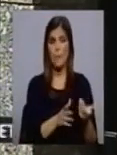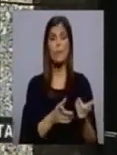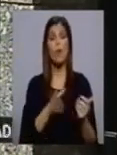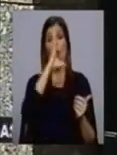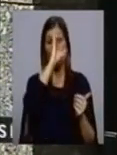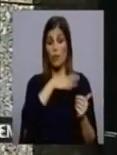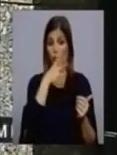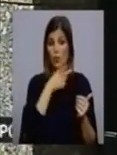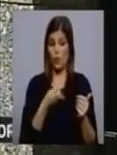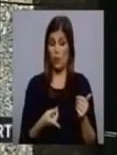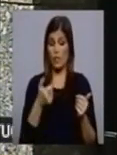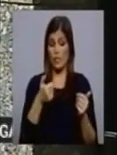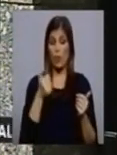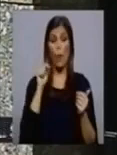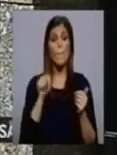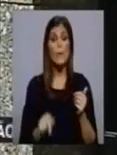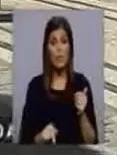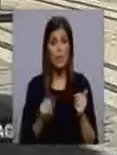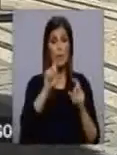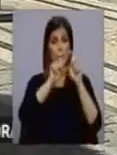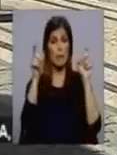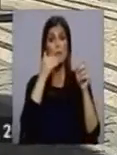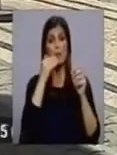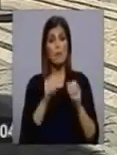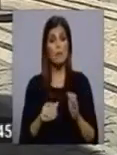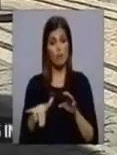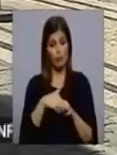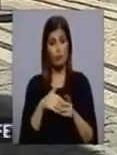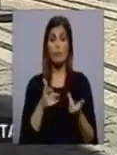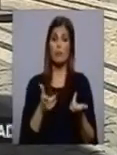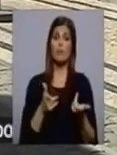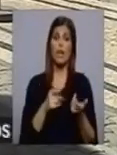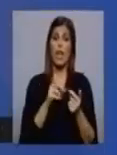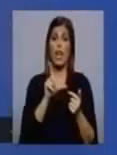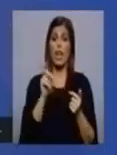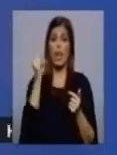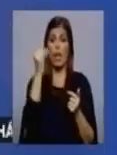Governo adianta que 95 mil empresas pediram para aderir ao layoff simplificado.